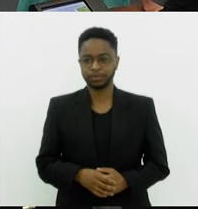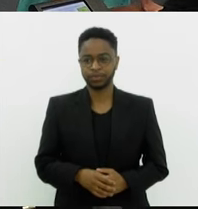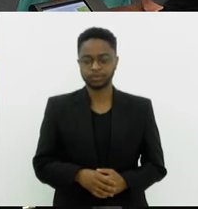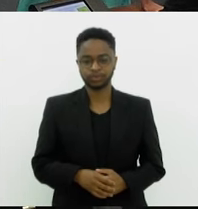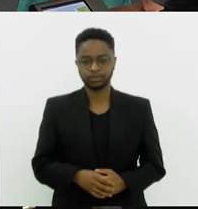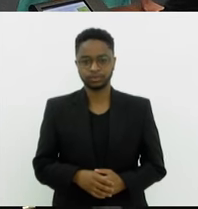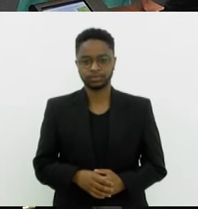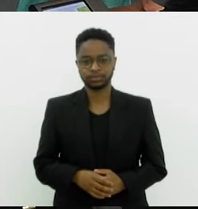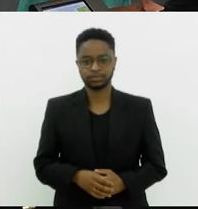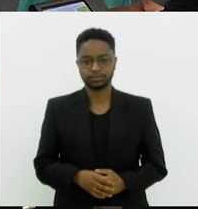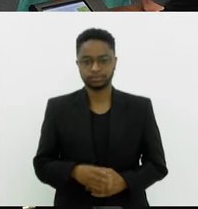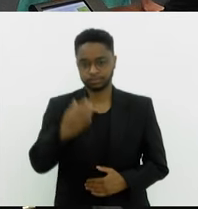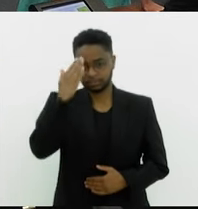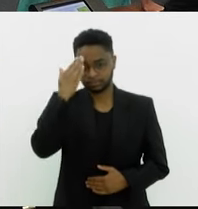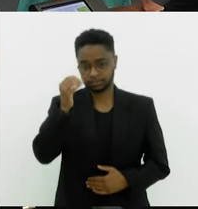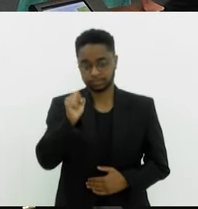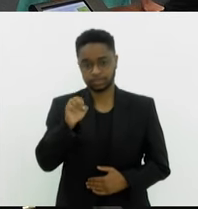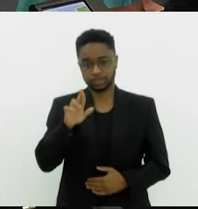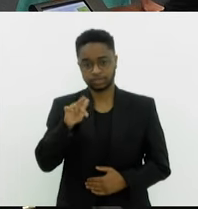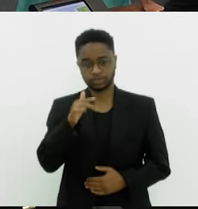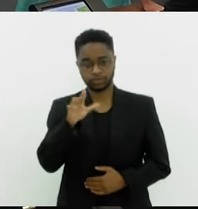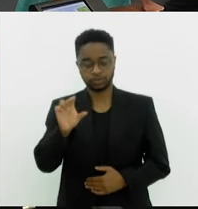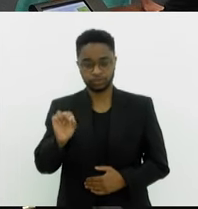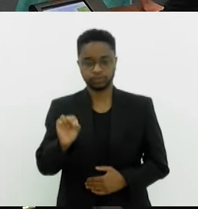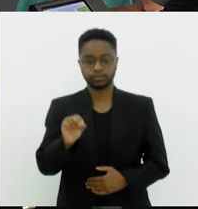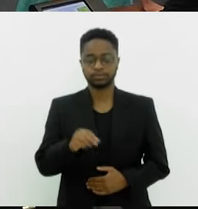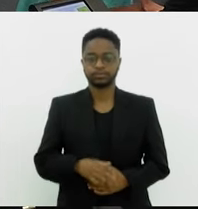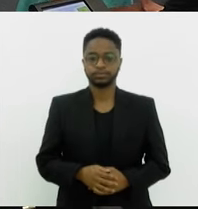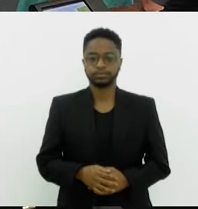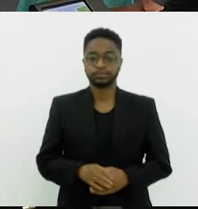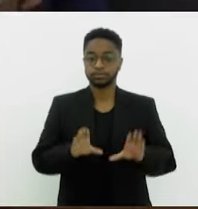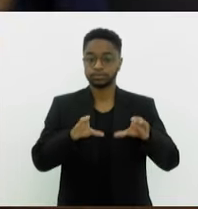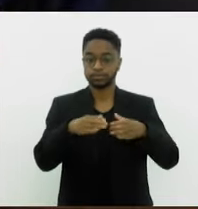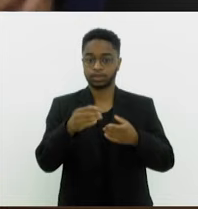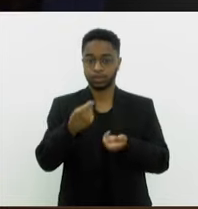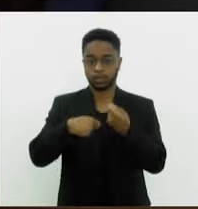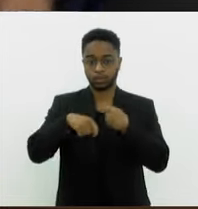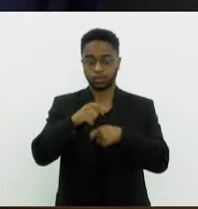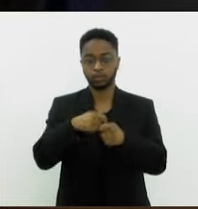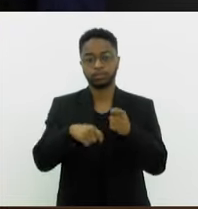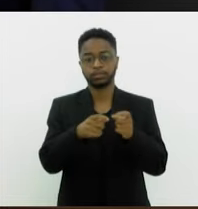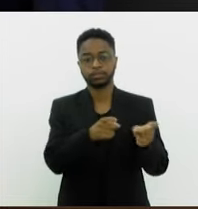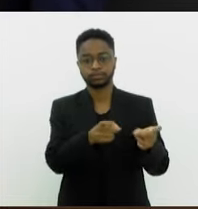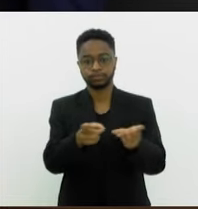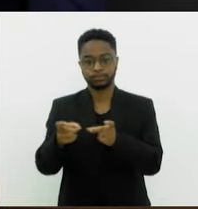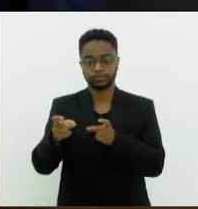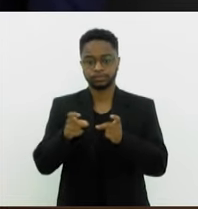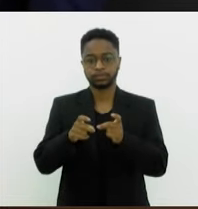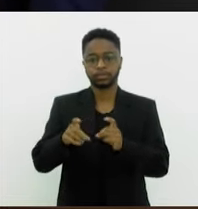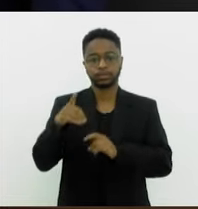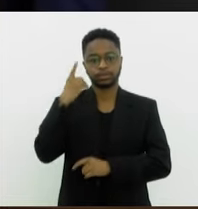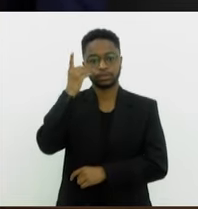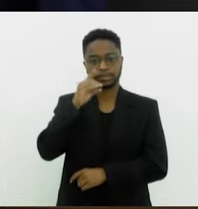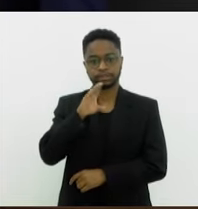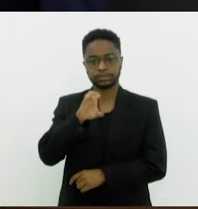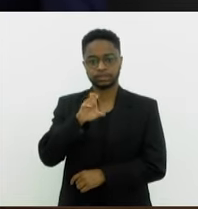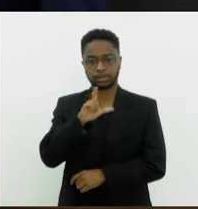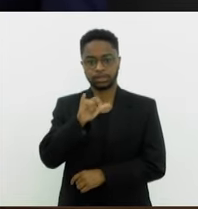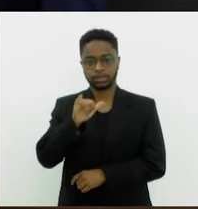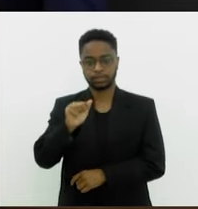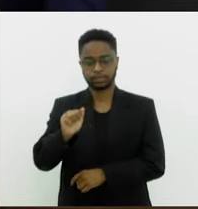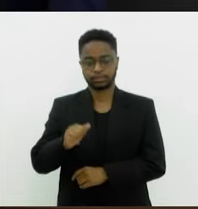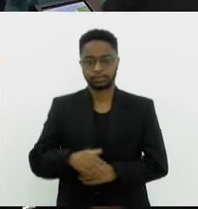Muito obrigado, doutor Serginho. Pela Comissão de Economia, Indústria e Comércio, deputada Célia Jordão.